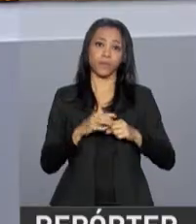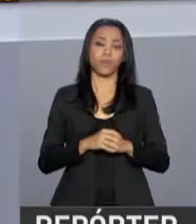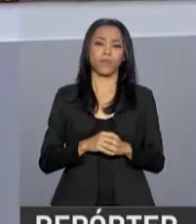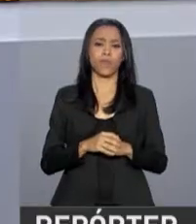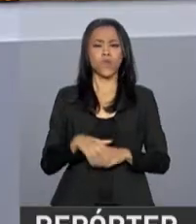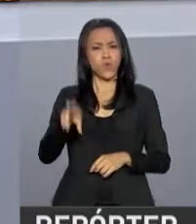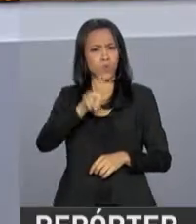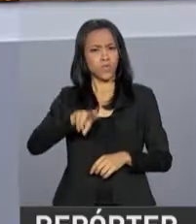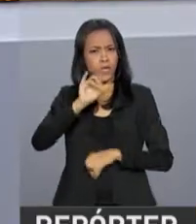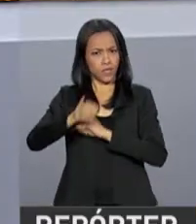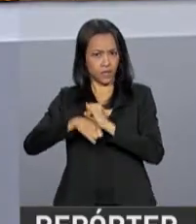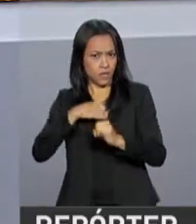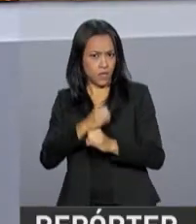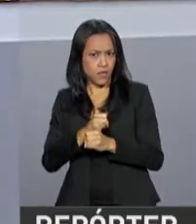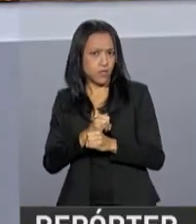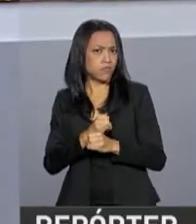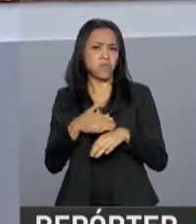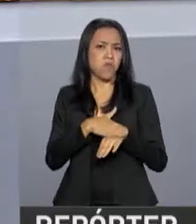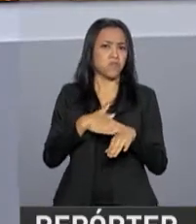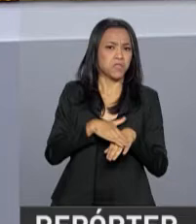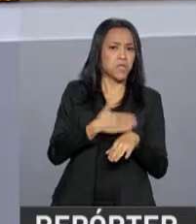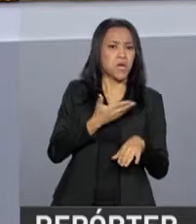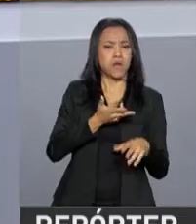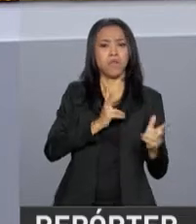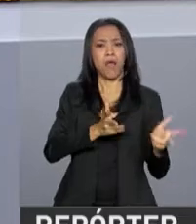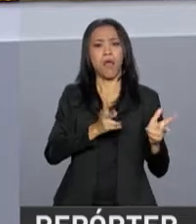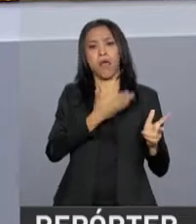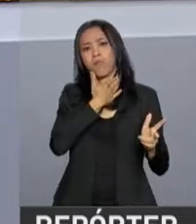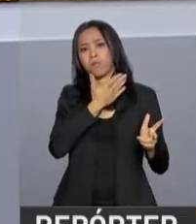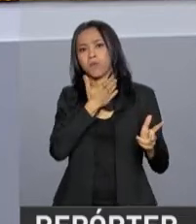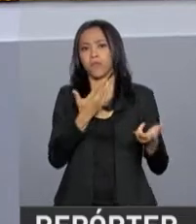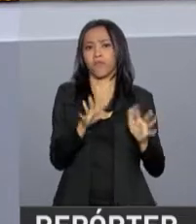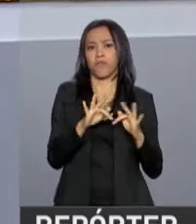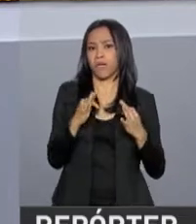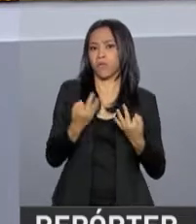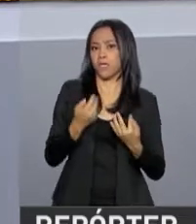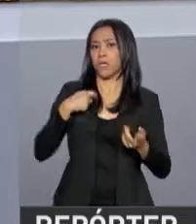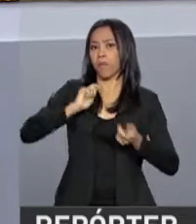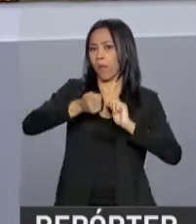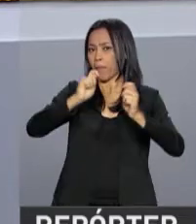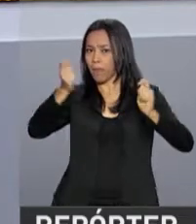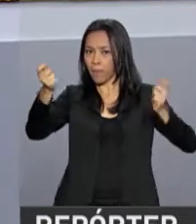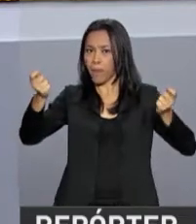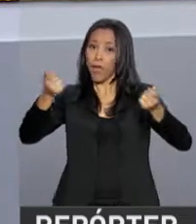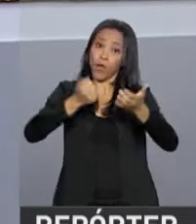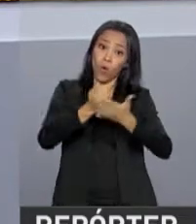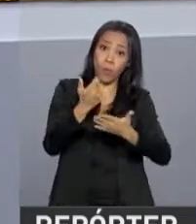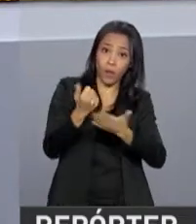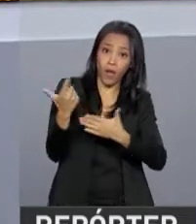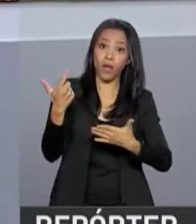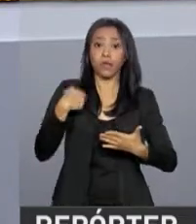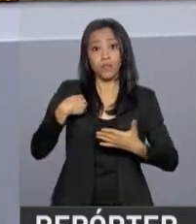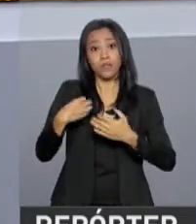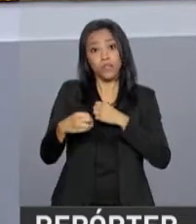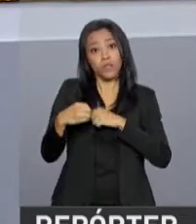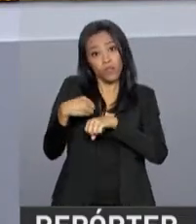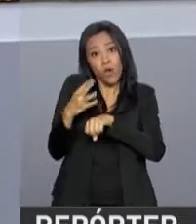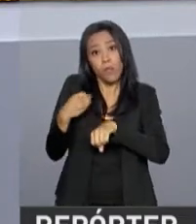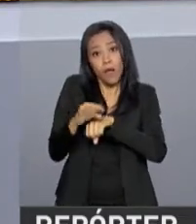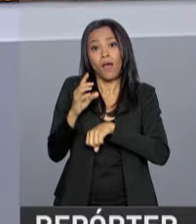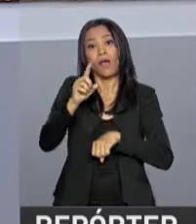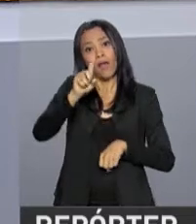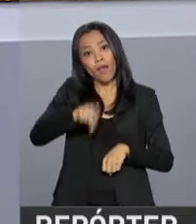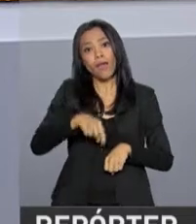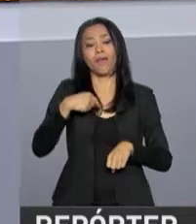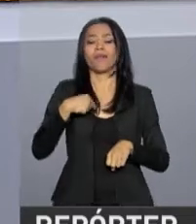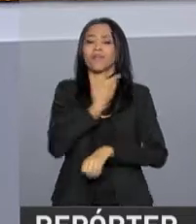usar a internet para conversar com amigos e família pagar contas fazer compras e se informar e está entre as práticas